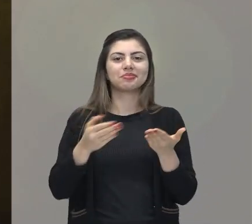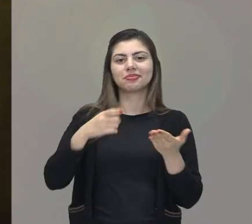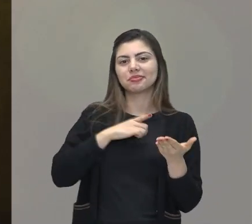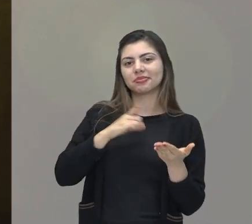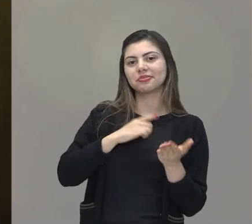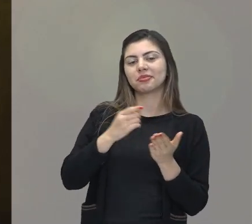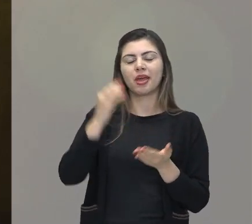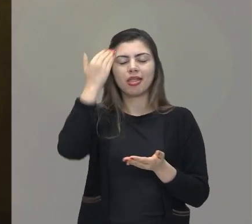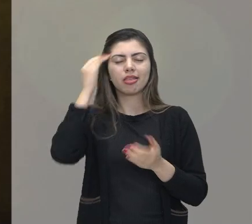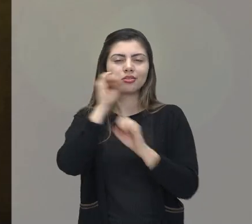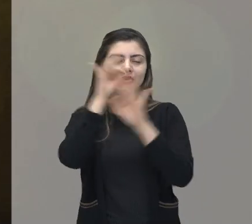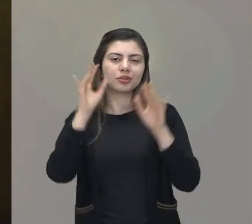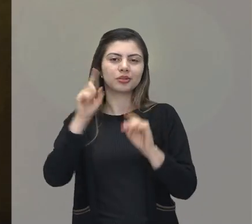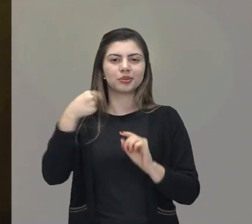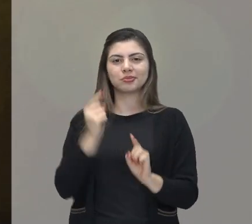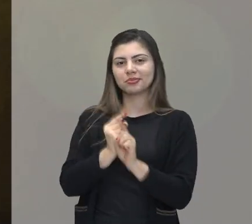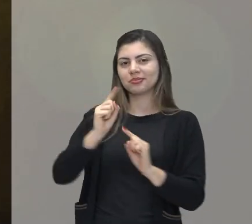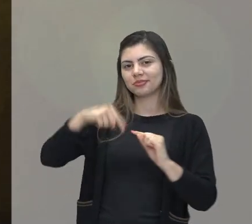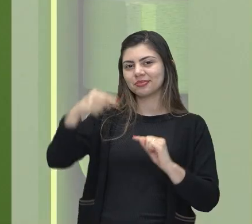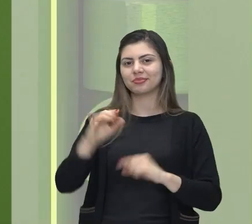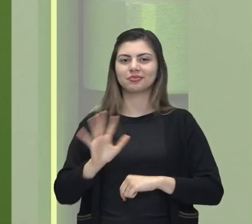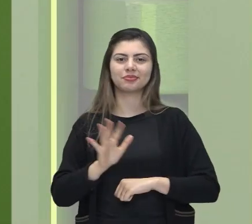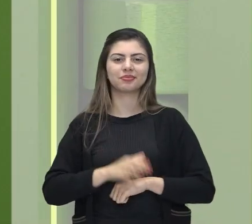aí e nós nos encontramos numa próxima.